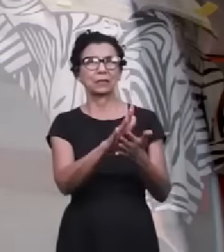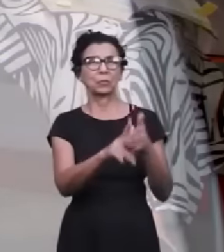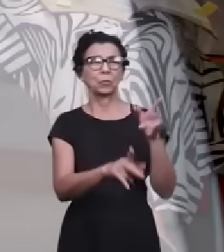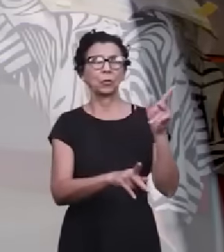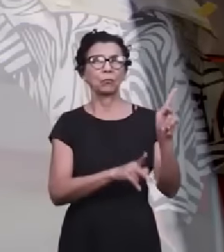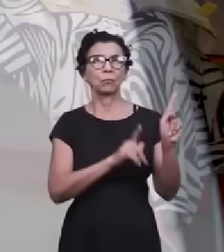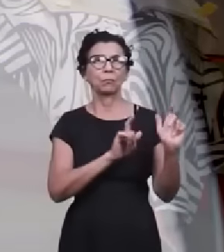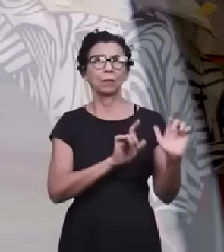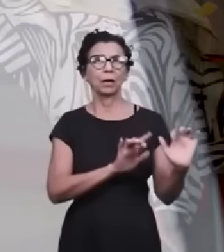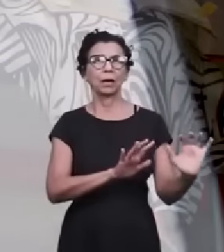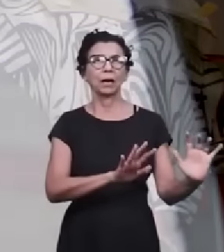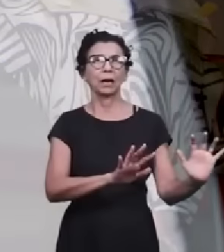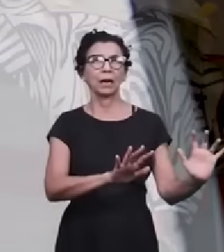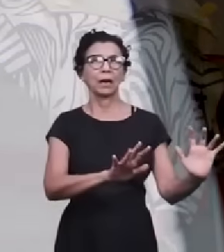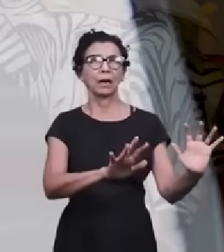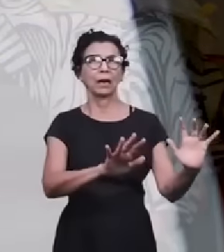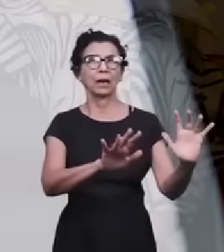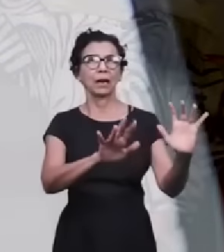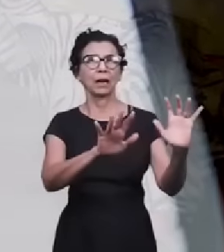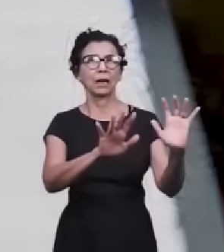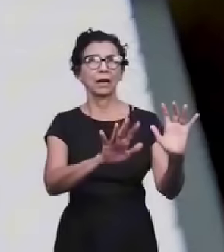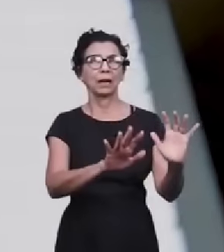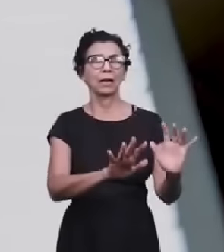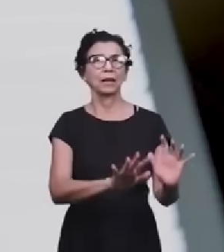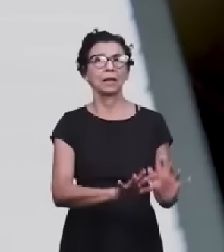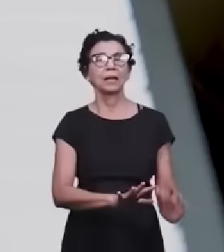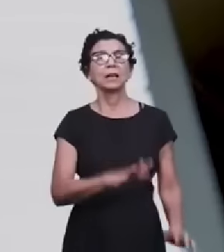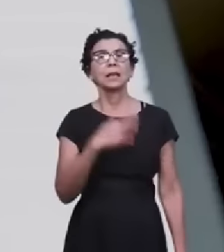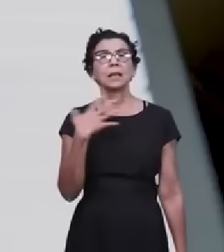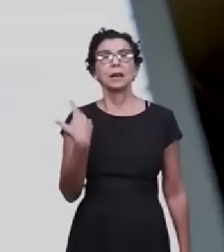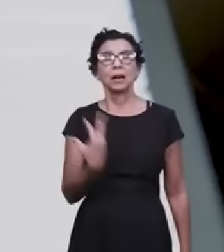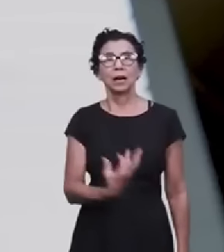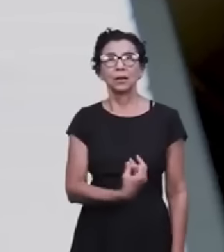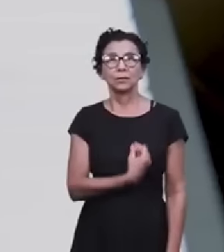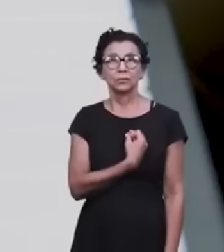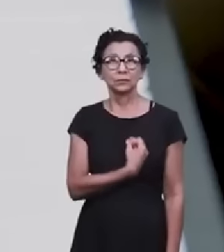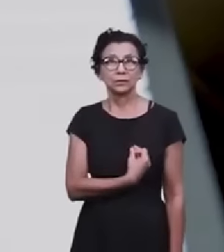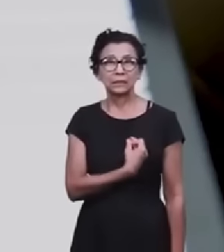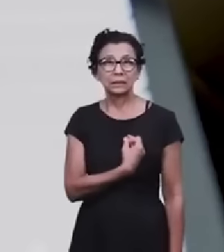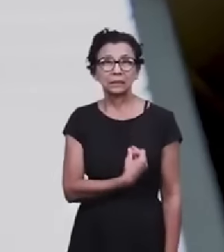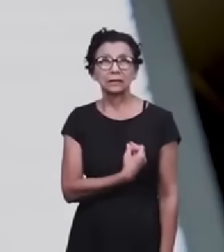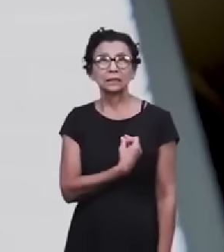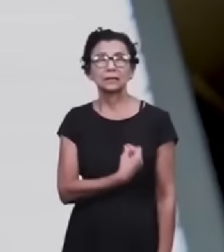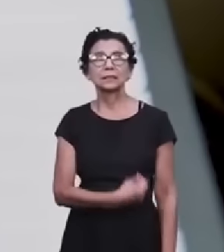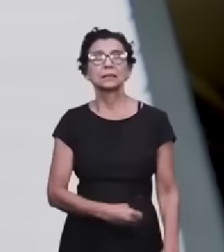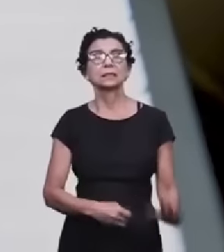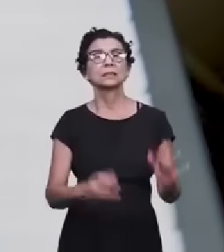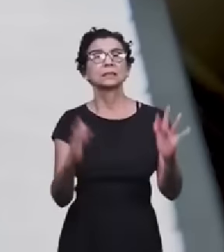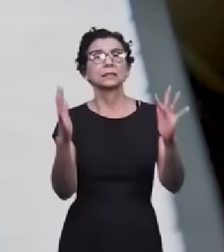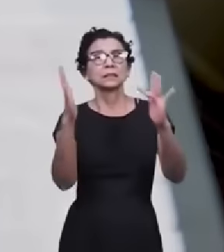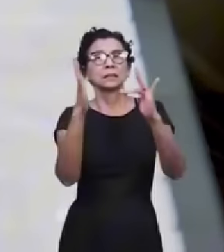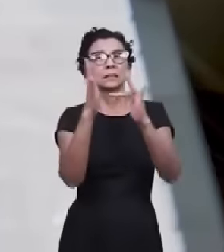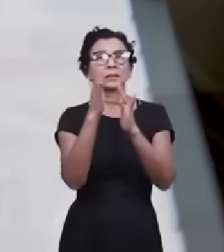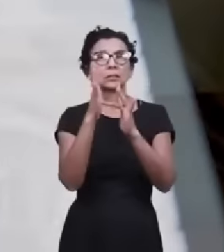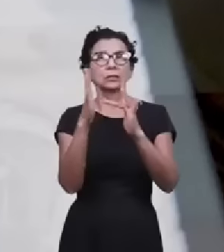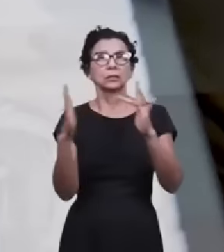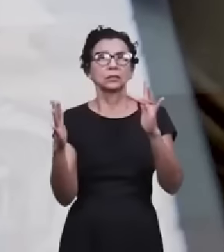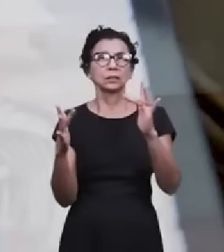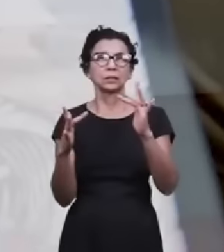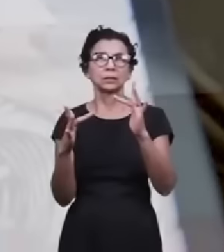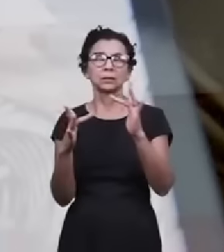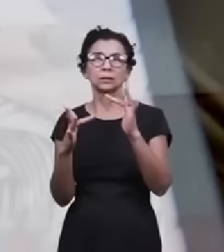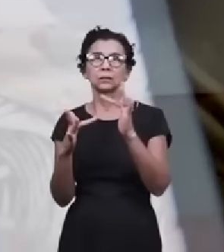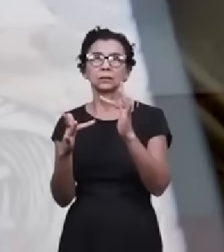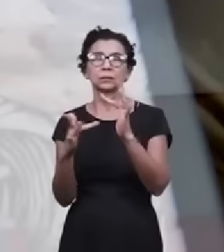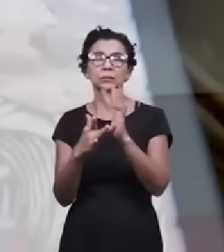mão. Sua vida foi rosa vermelha cravada na cruz.